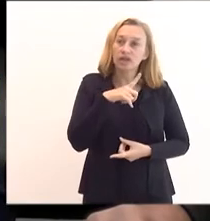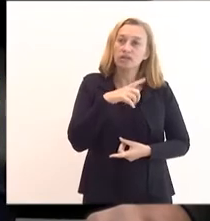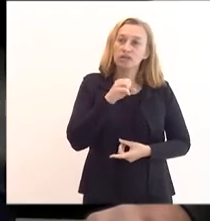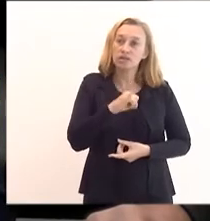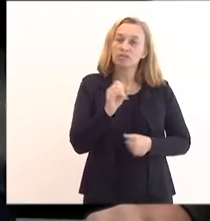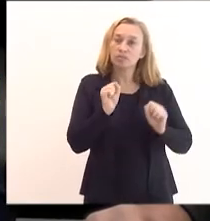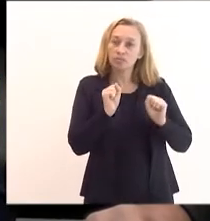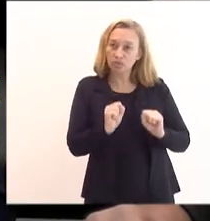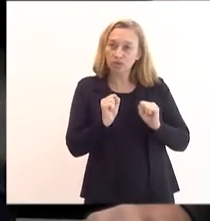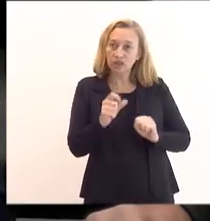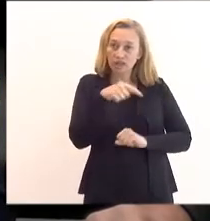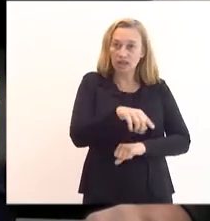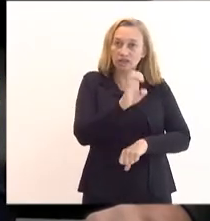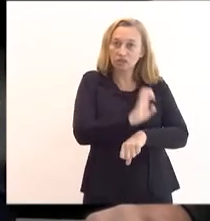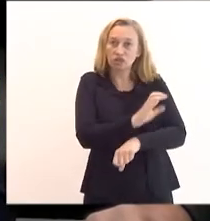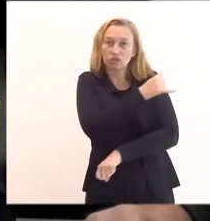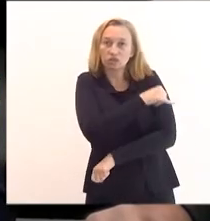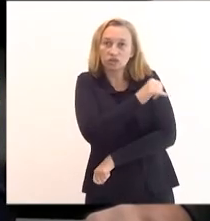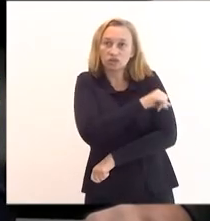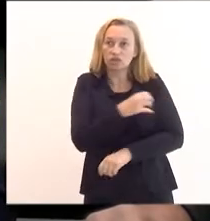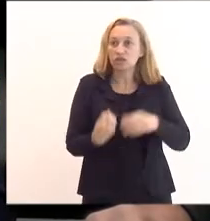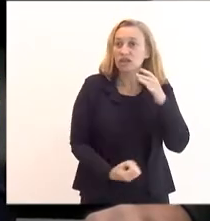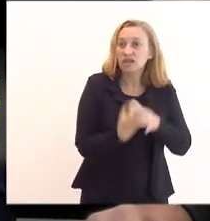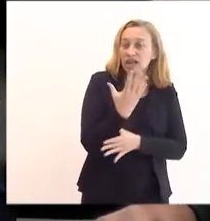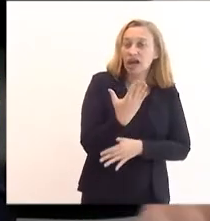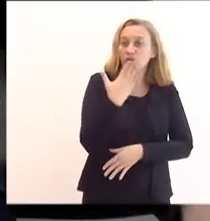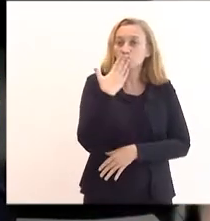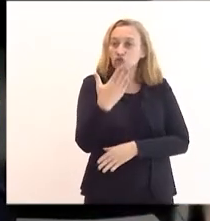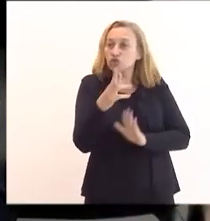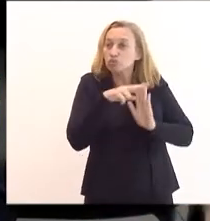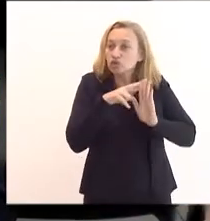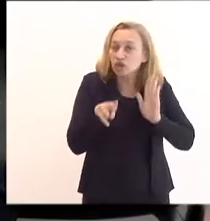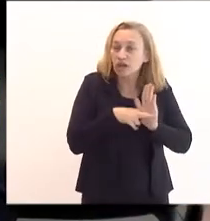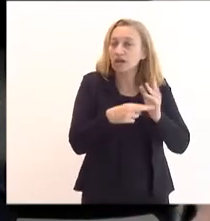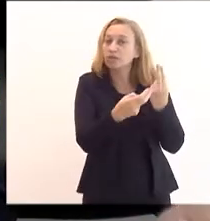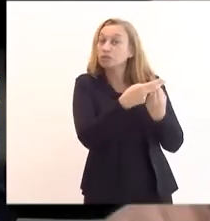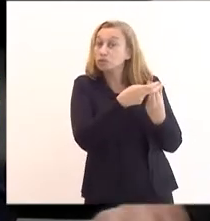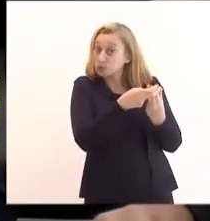poderíamos, aqui no âmbito do Estado do Rio de Janeiro, criar algum tipo de regramento para o SUS.